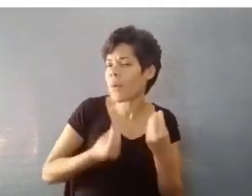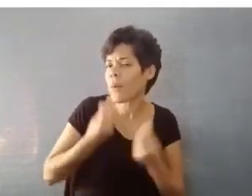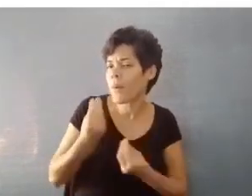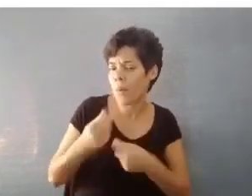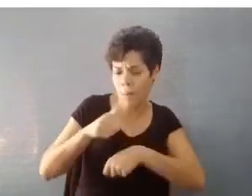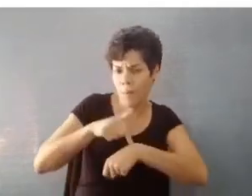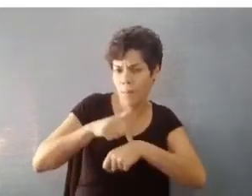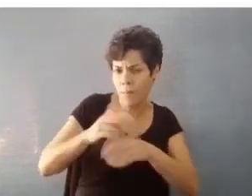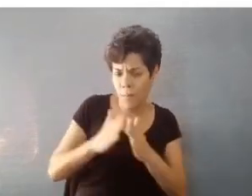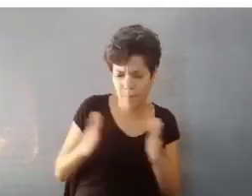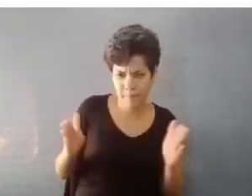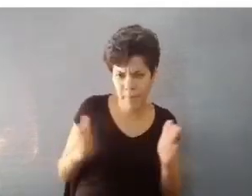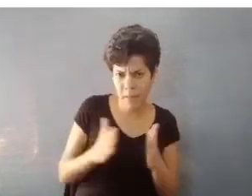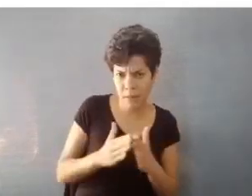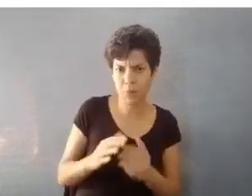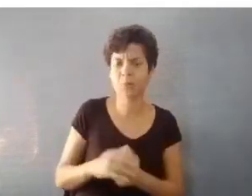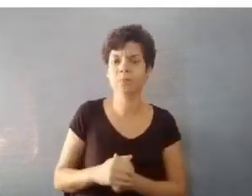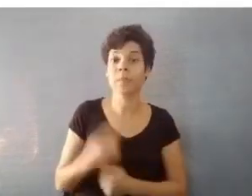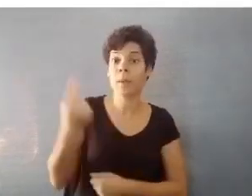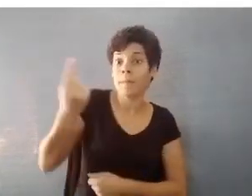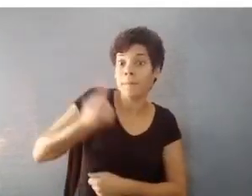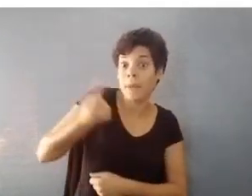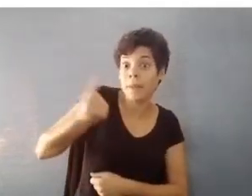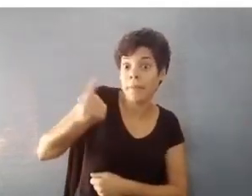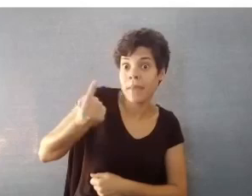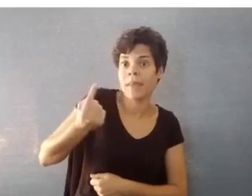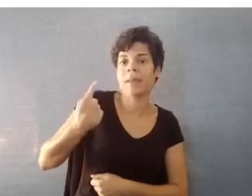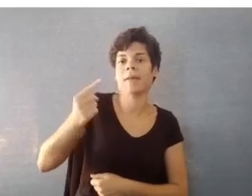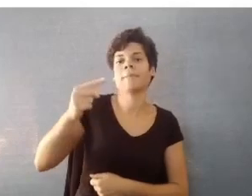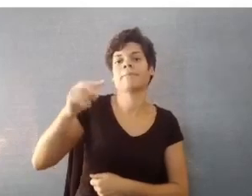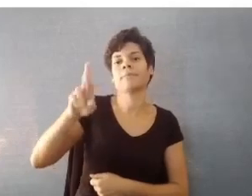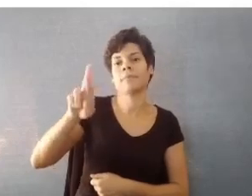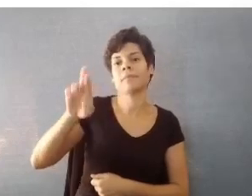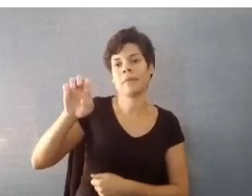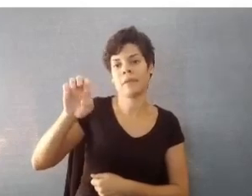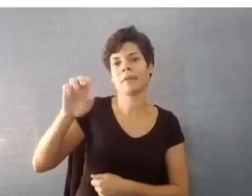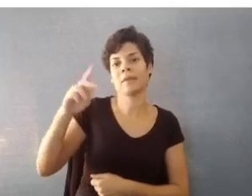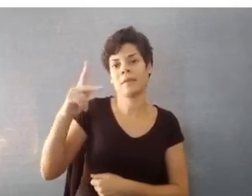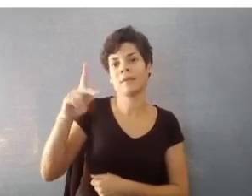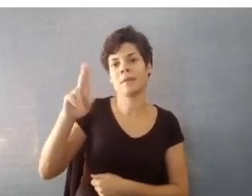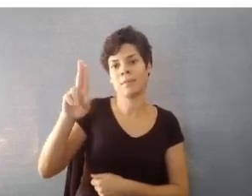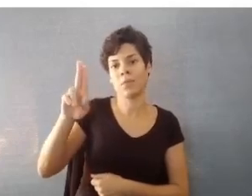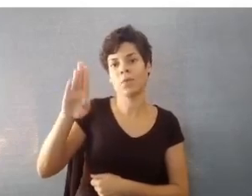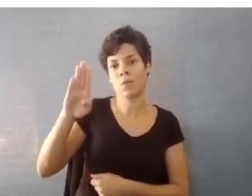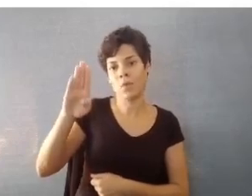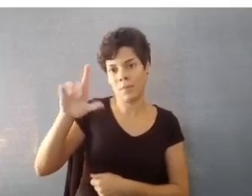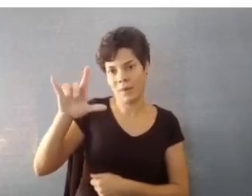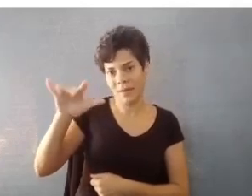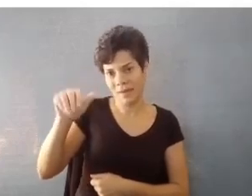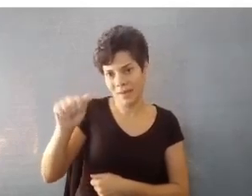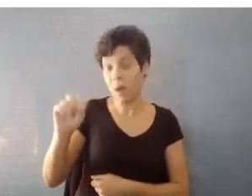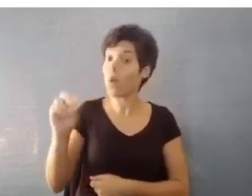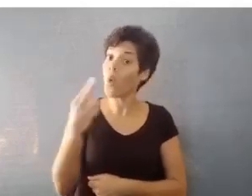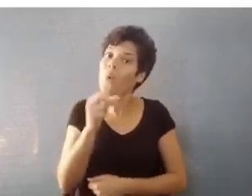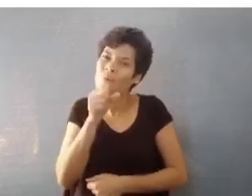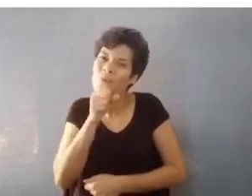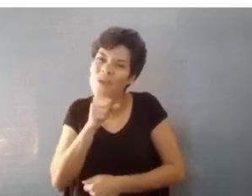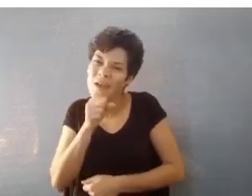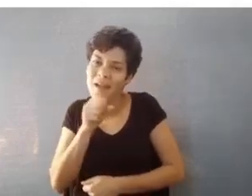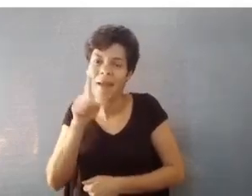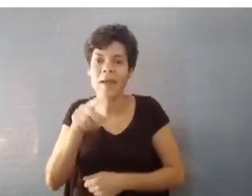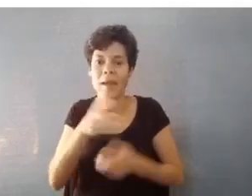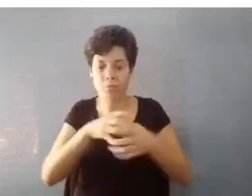A Primeira República, ou República Velha, é dividida em duas